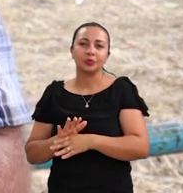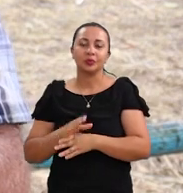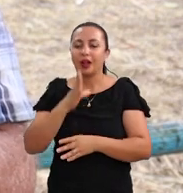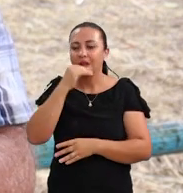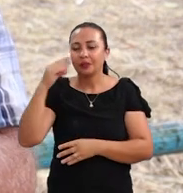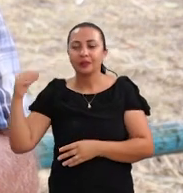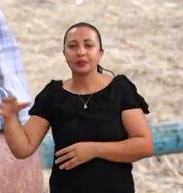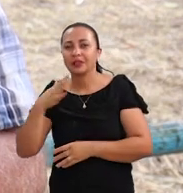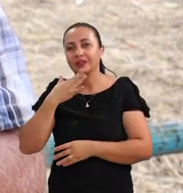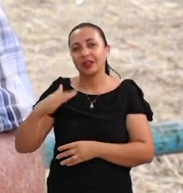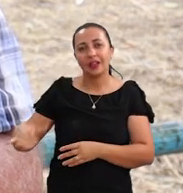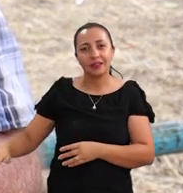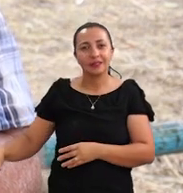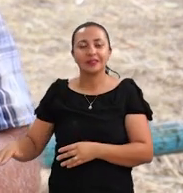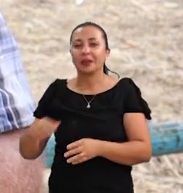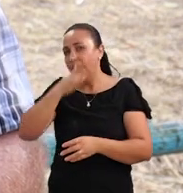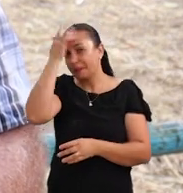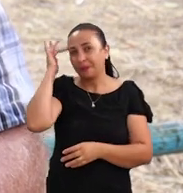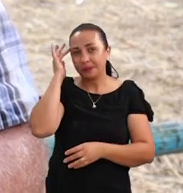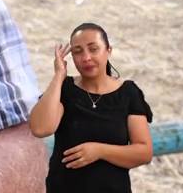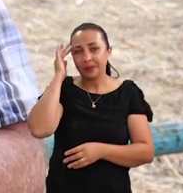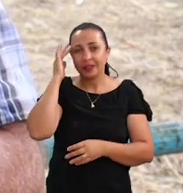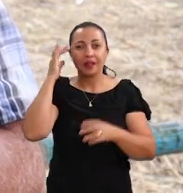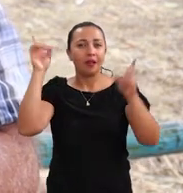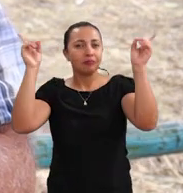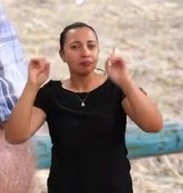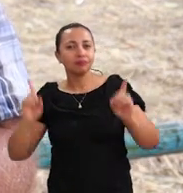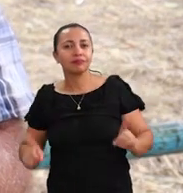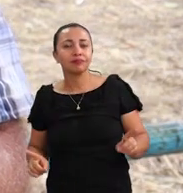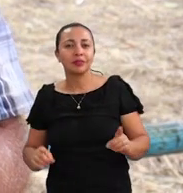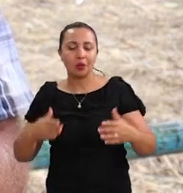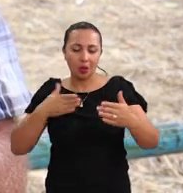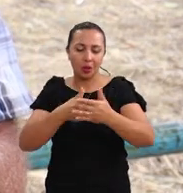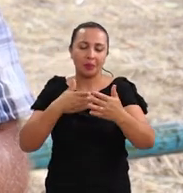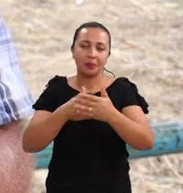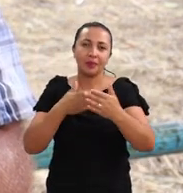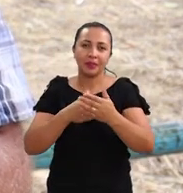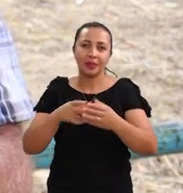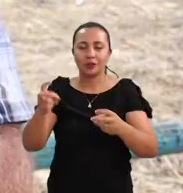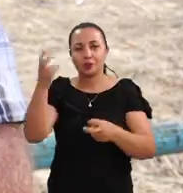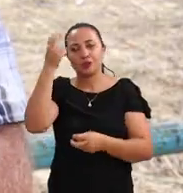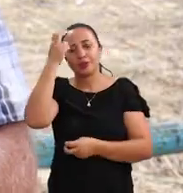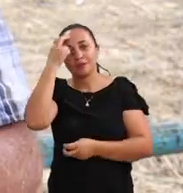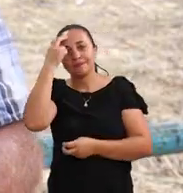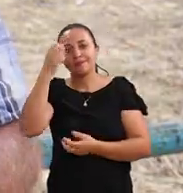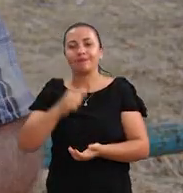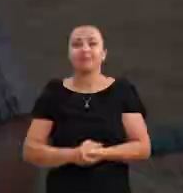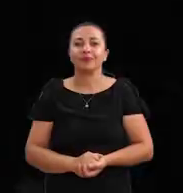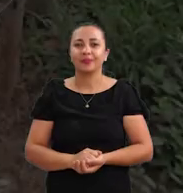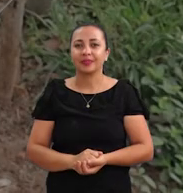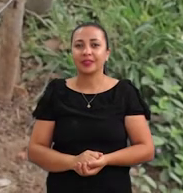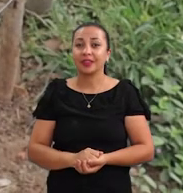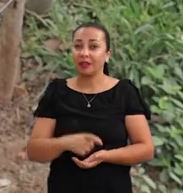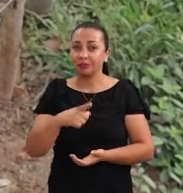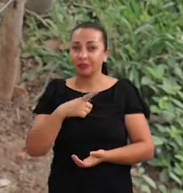ajudar adolescentes, crianças, enfim, pessoas, né, com limitações cognitivas. Né.